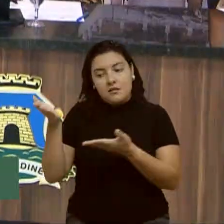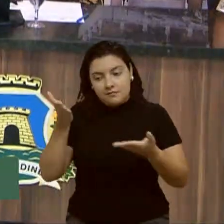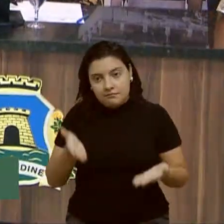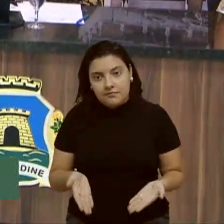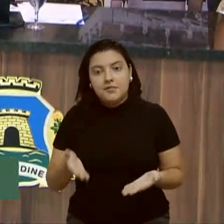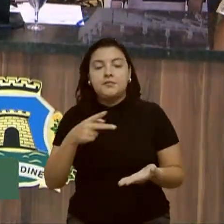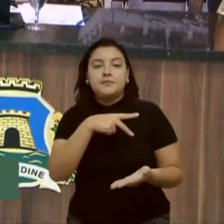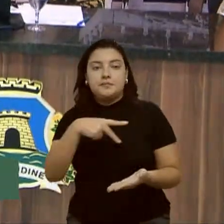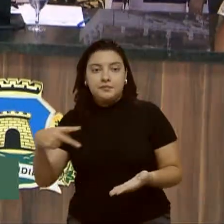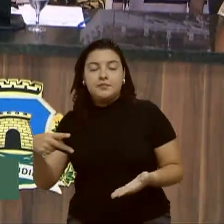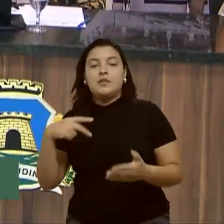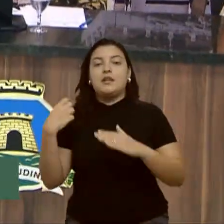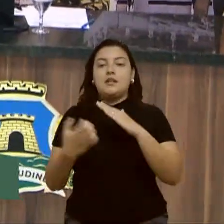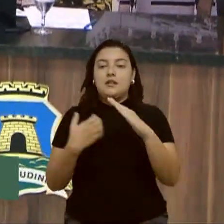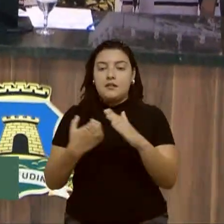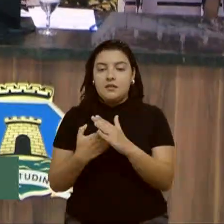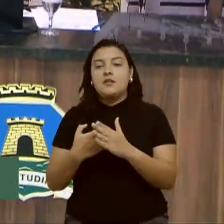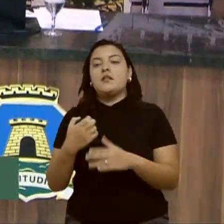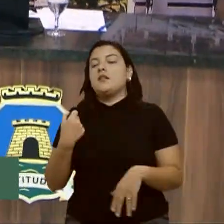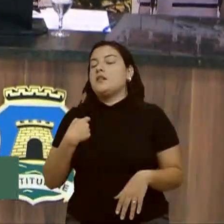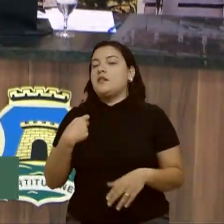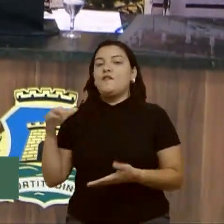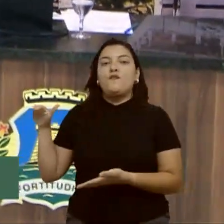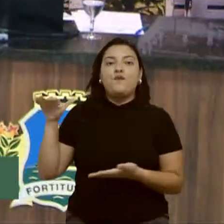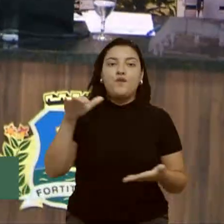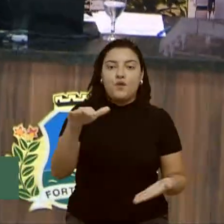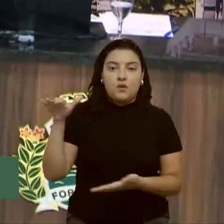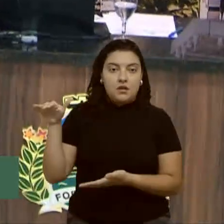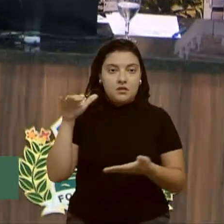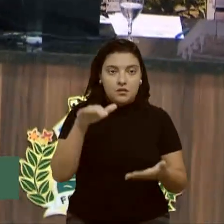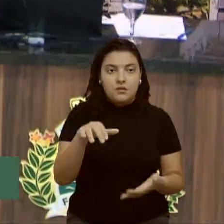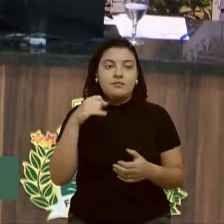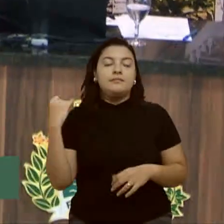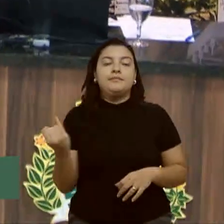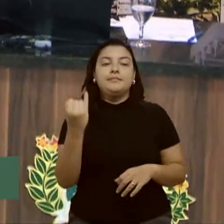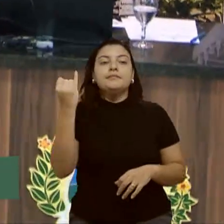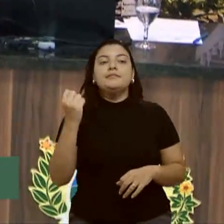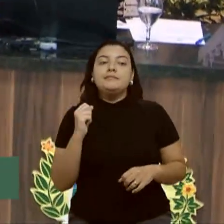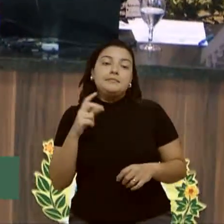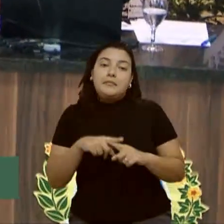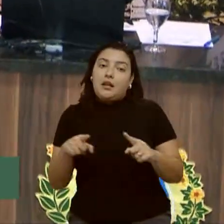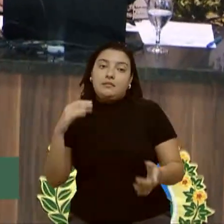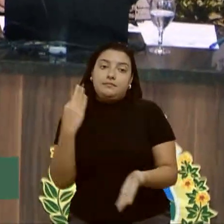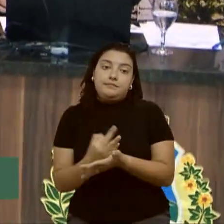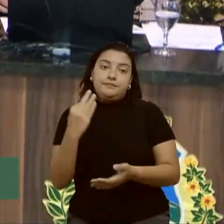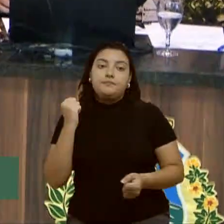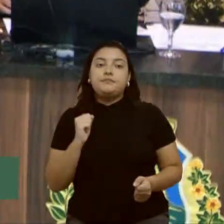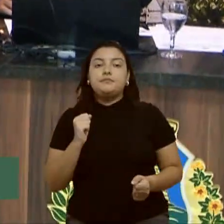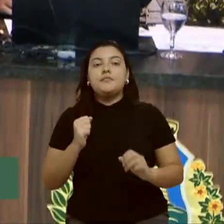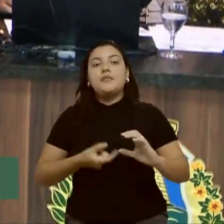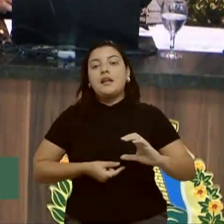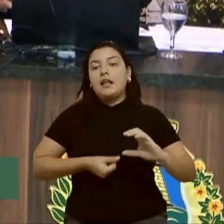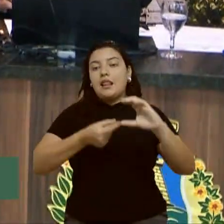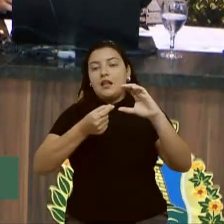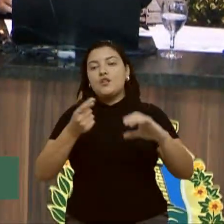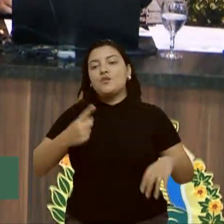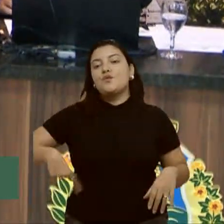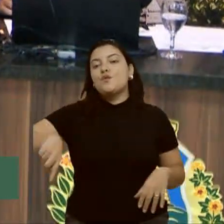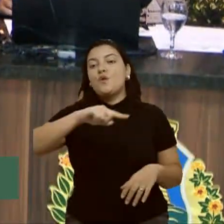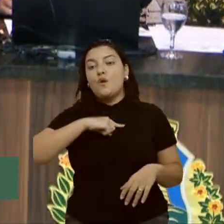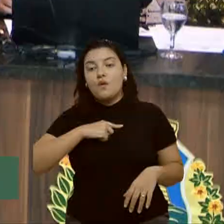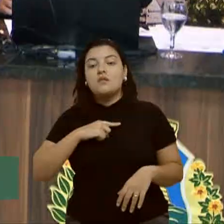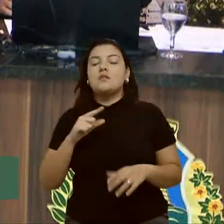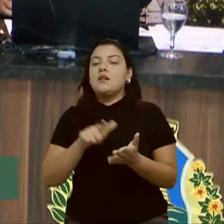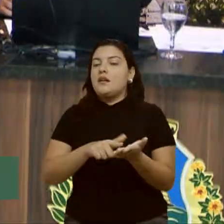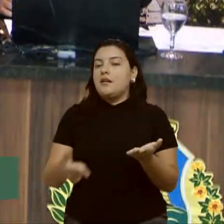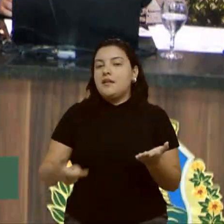presença das empresas, dos fornecedores, também seria fundamental nessa audiência. consumidores, que somos todos nós, né? A